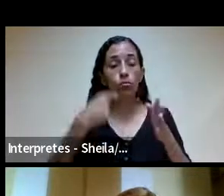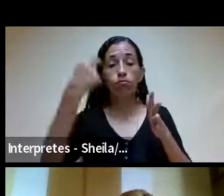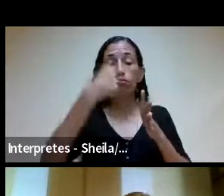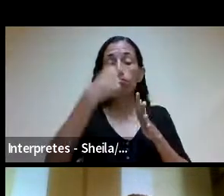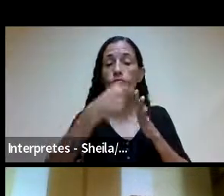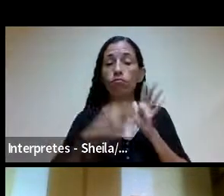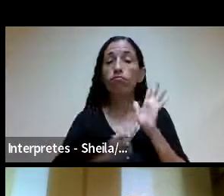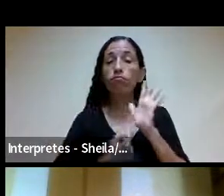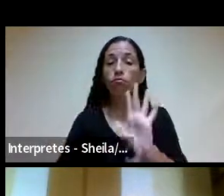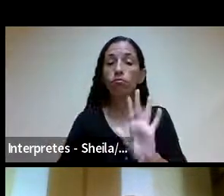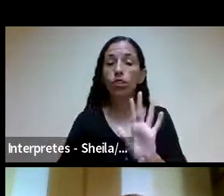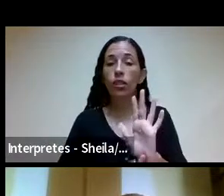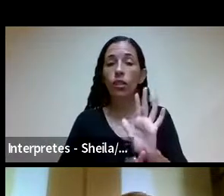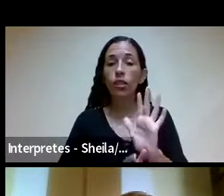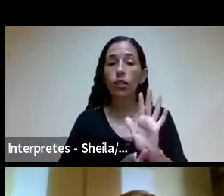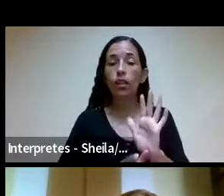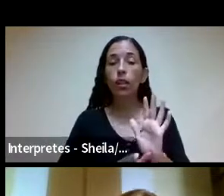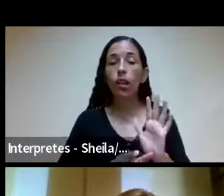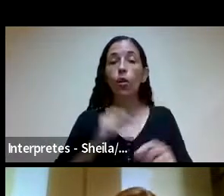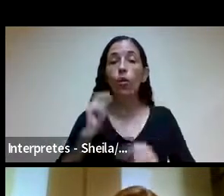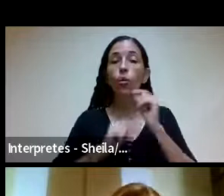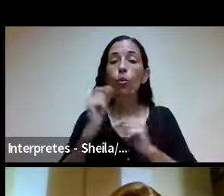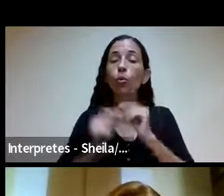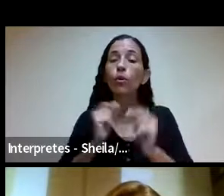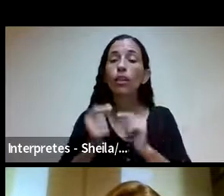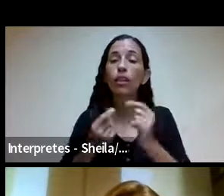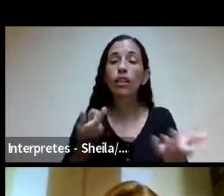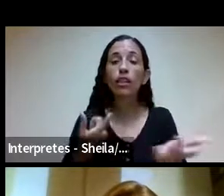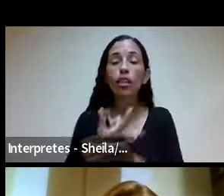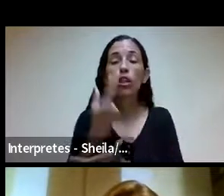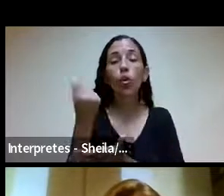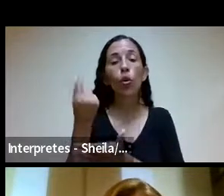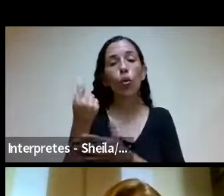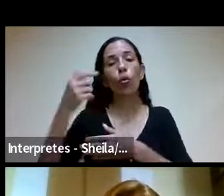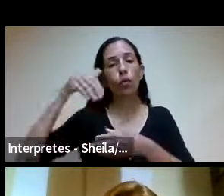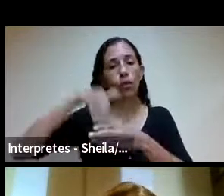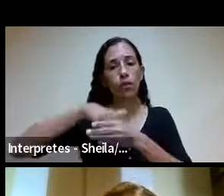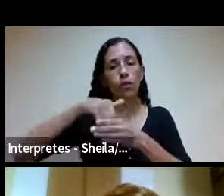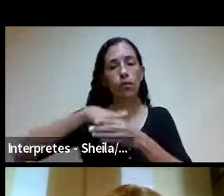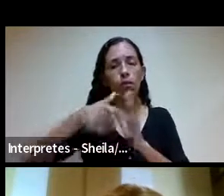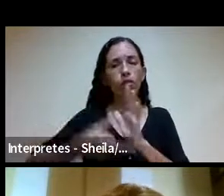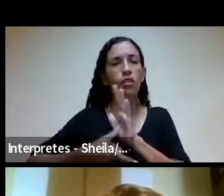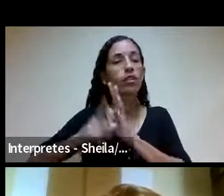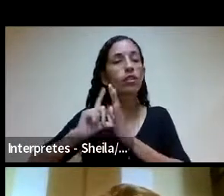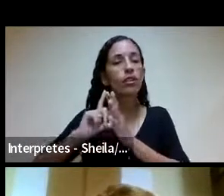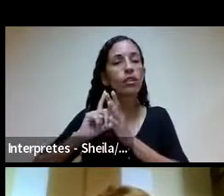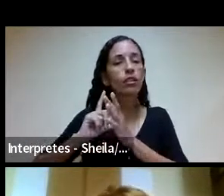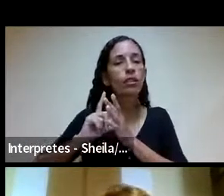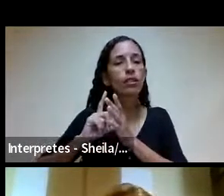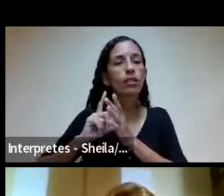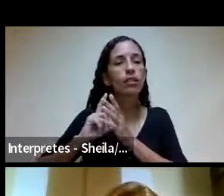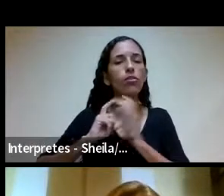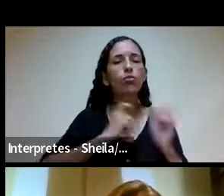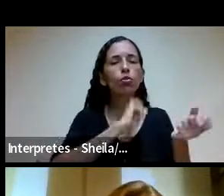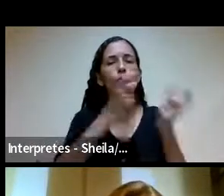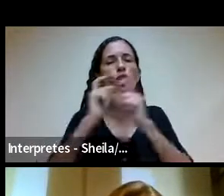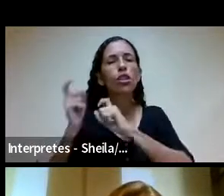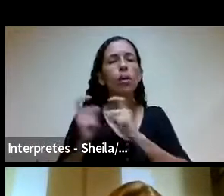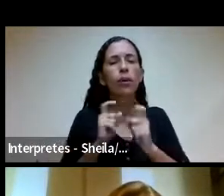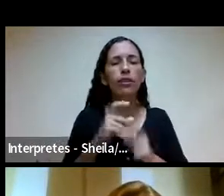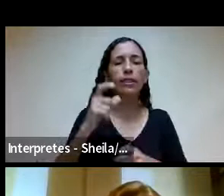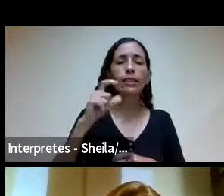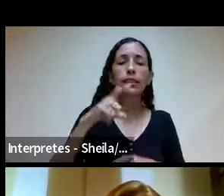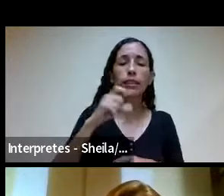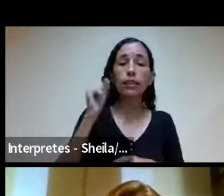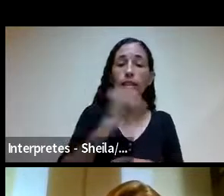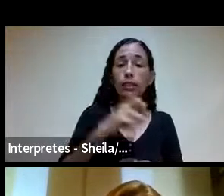uma captação ilícita de sufrágio. E antes mesmo da gente fazer qualquer tipo de debate sobre a existência ou não de